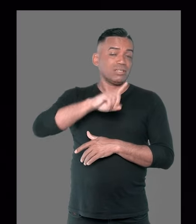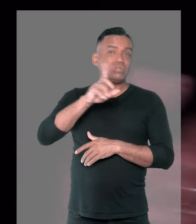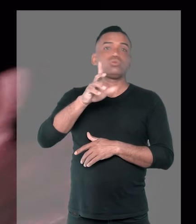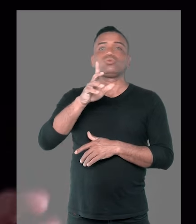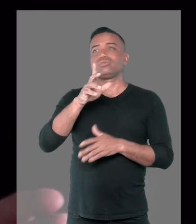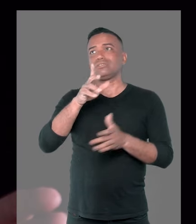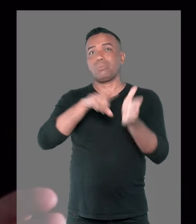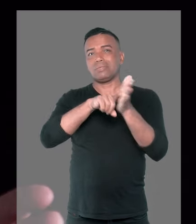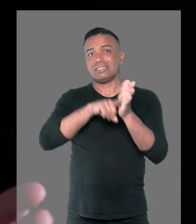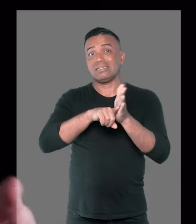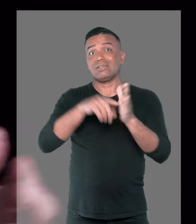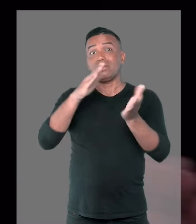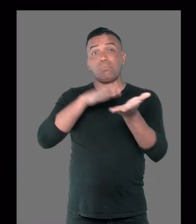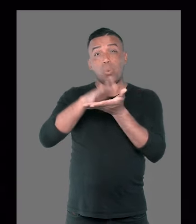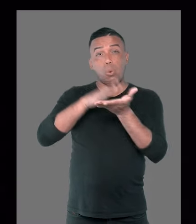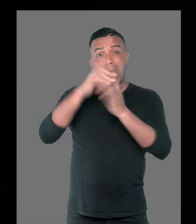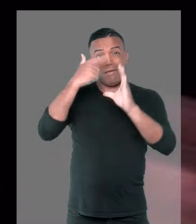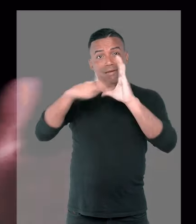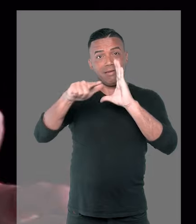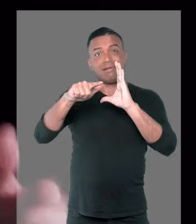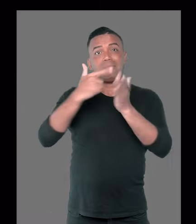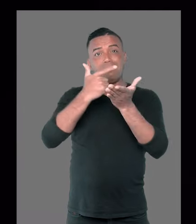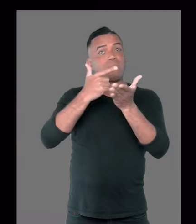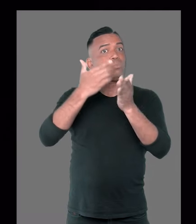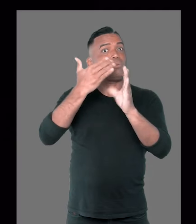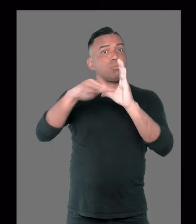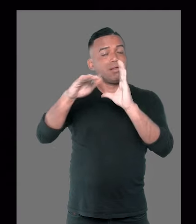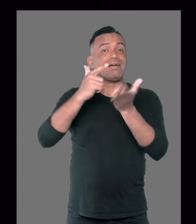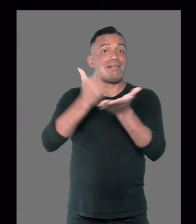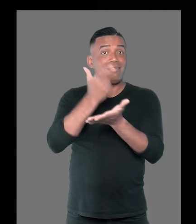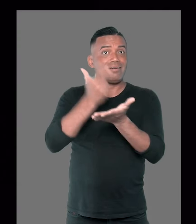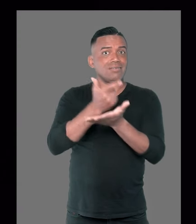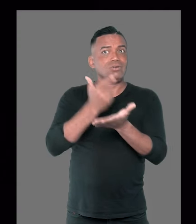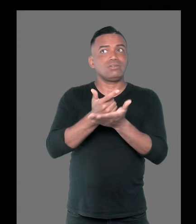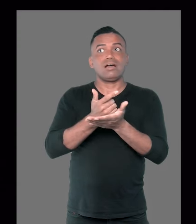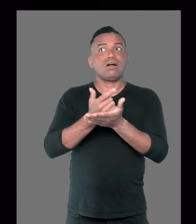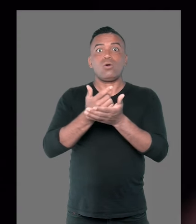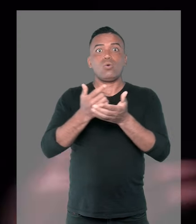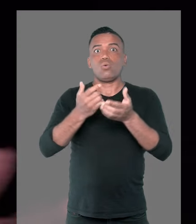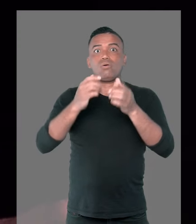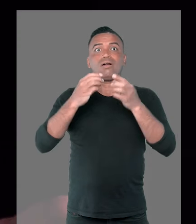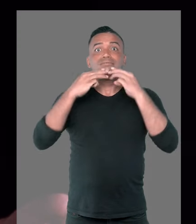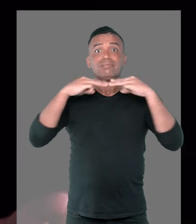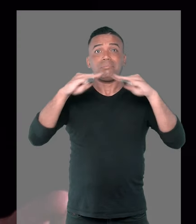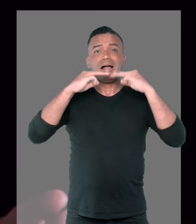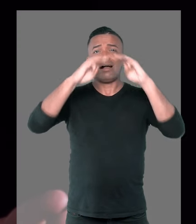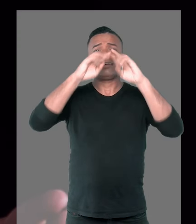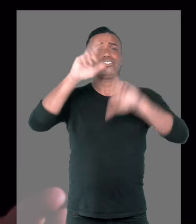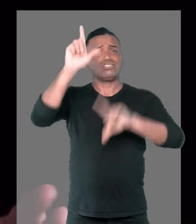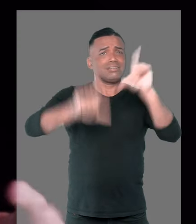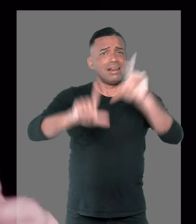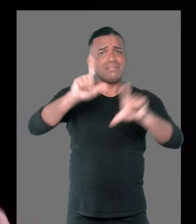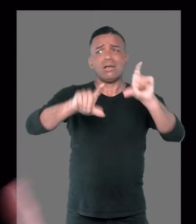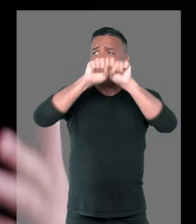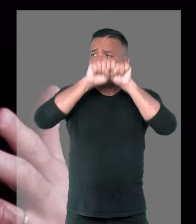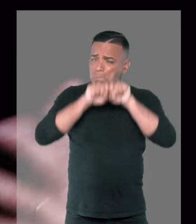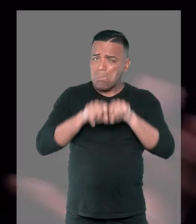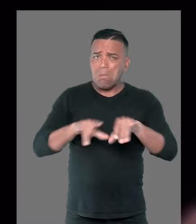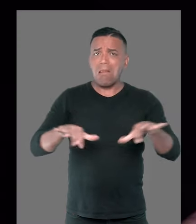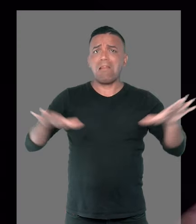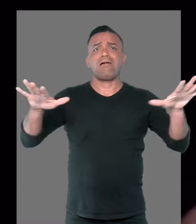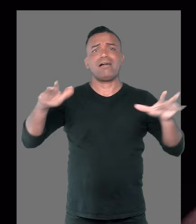e como é que a política vai mudar com a escala que a mídia de massa começava atingir né Literalmente com a televisão chegando na casa de todo mundo e